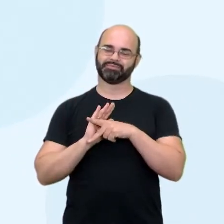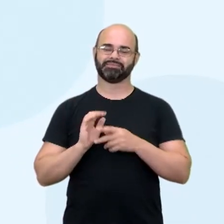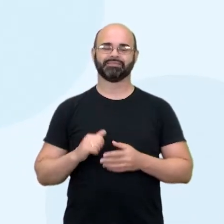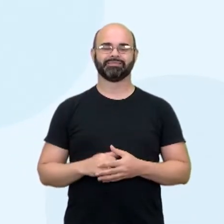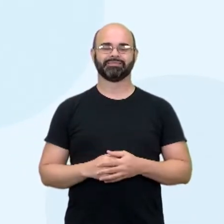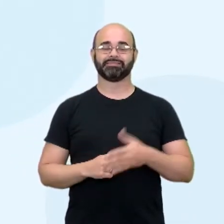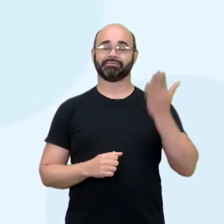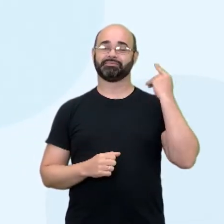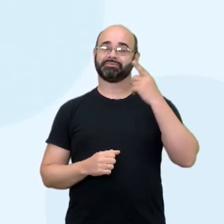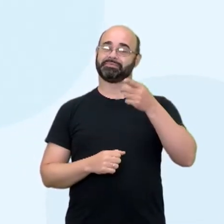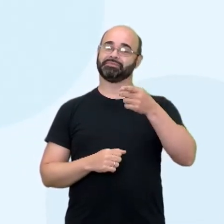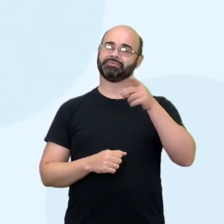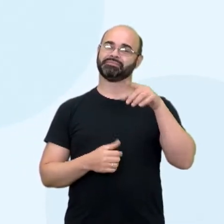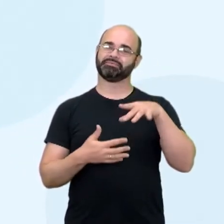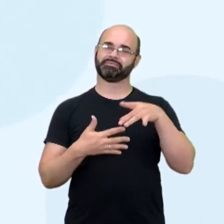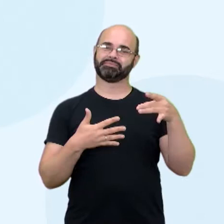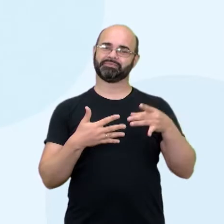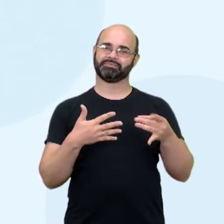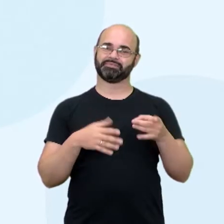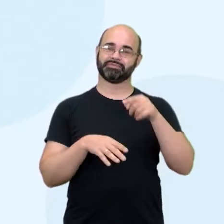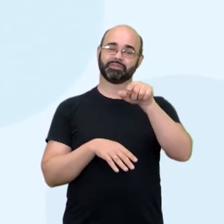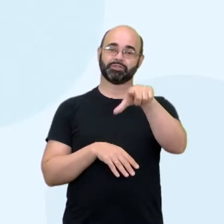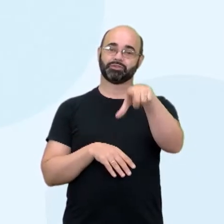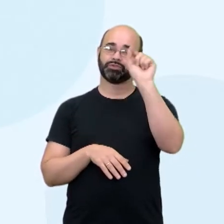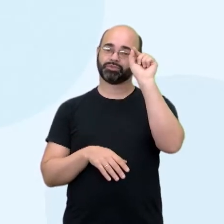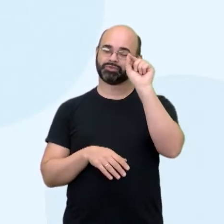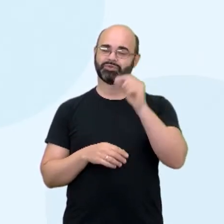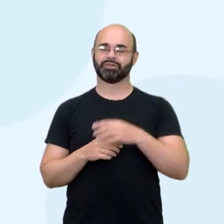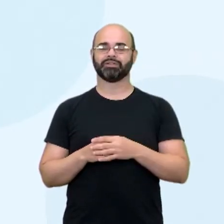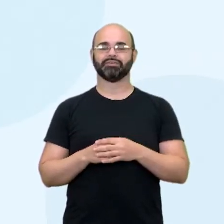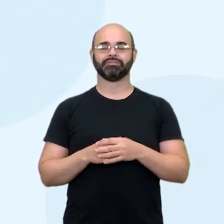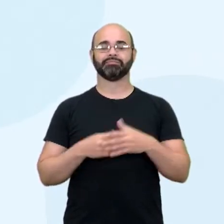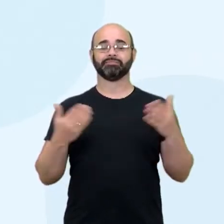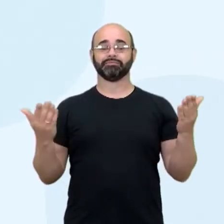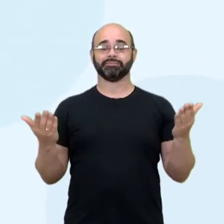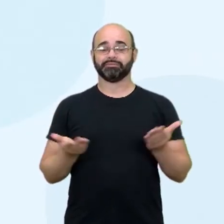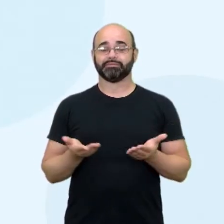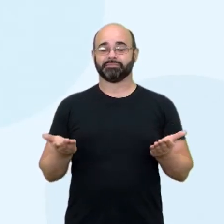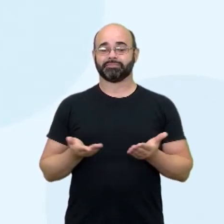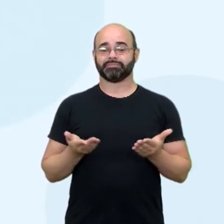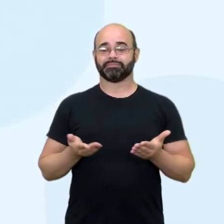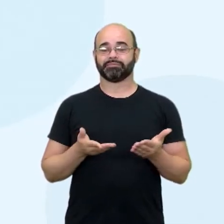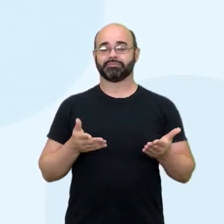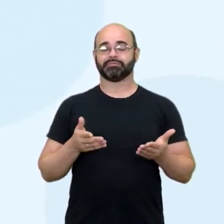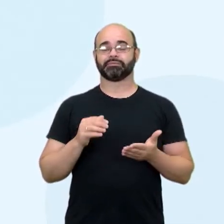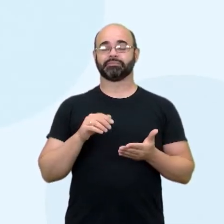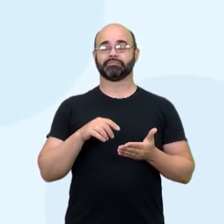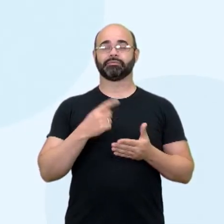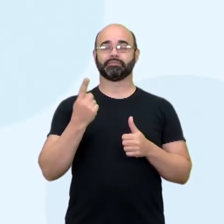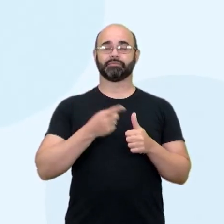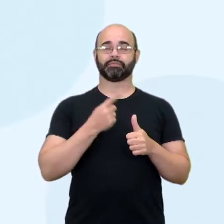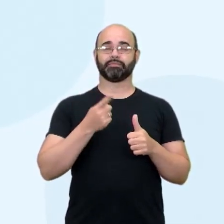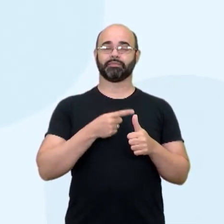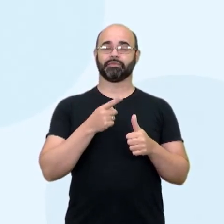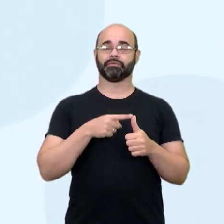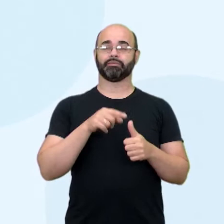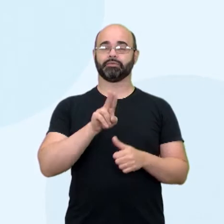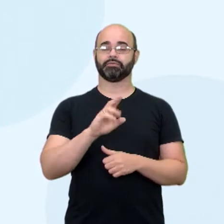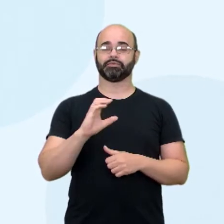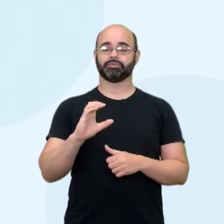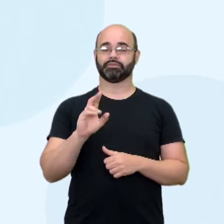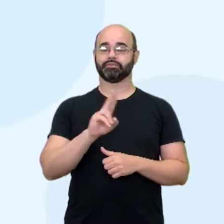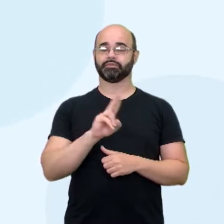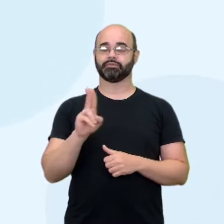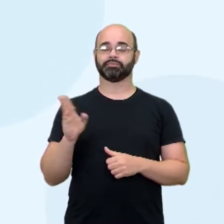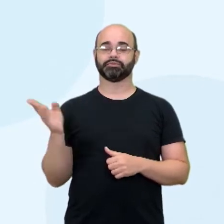e dentro do aprofundamento a gente tá na unidade curricular a primeira unidade curricular que se chama